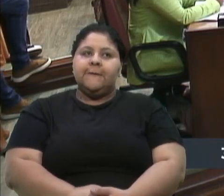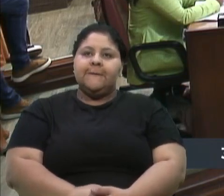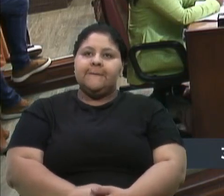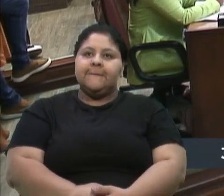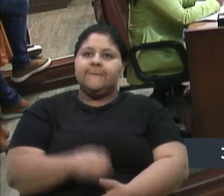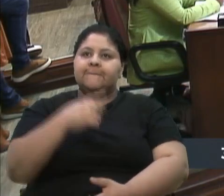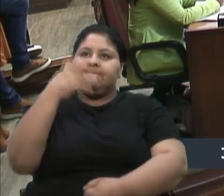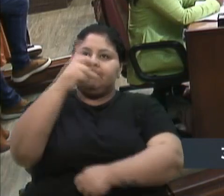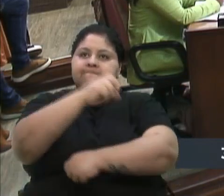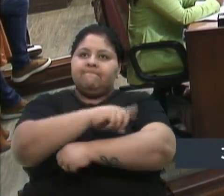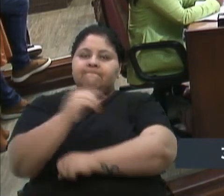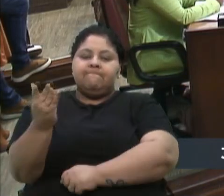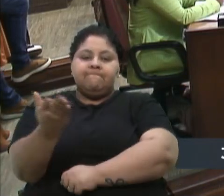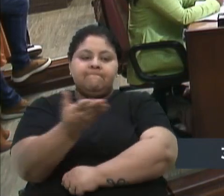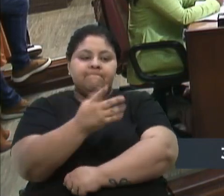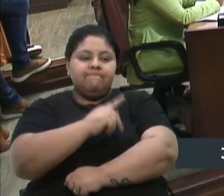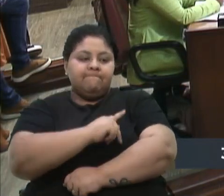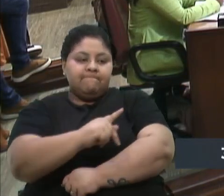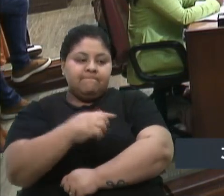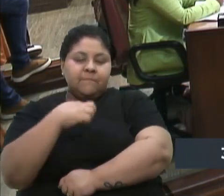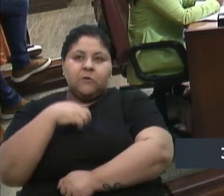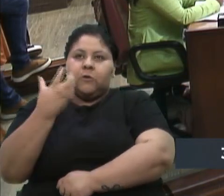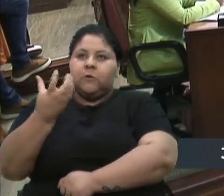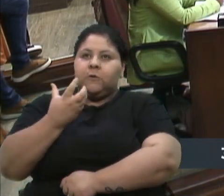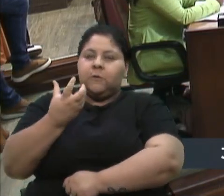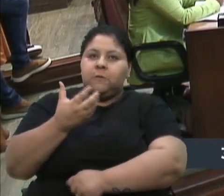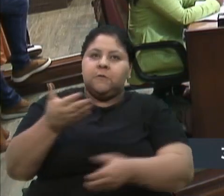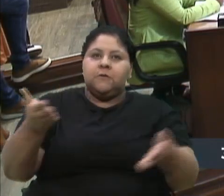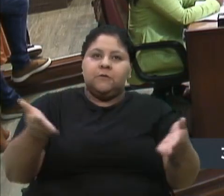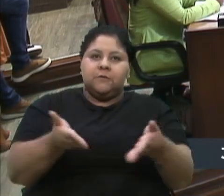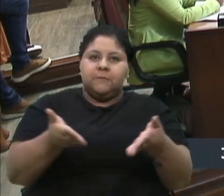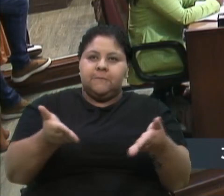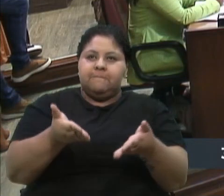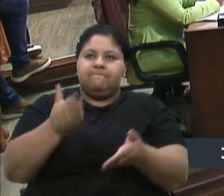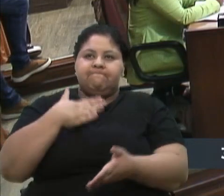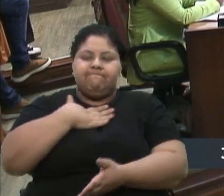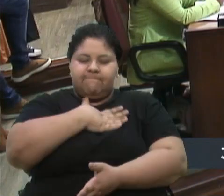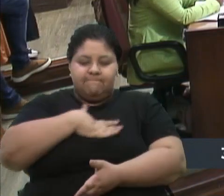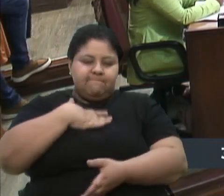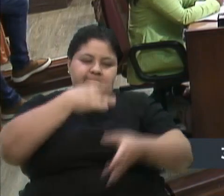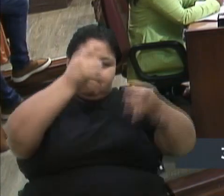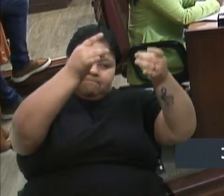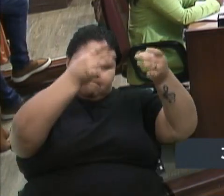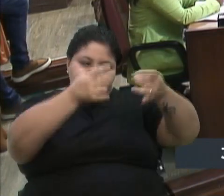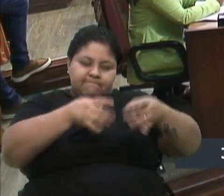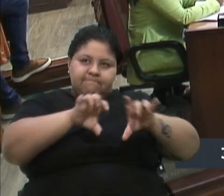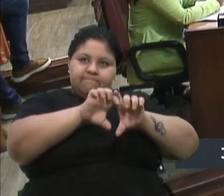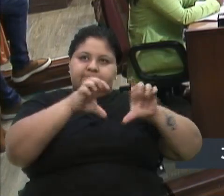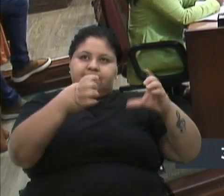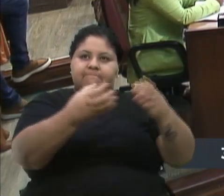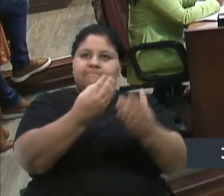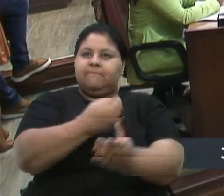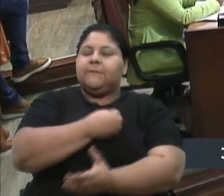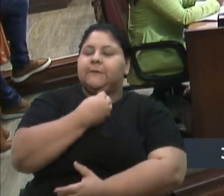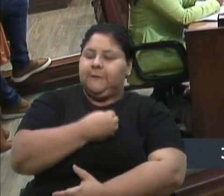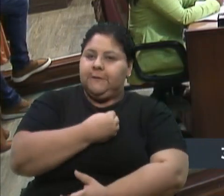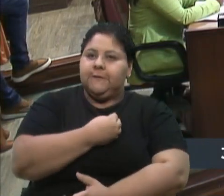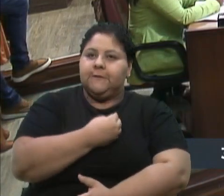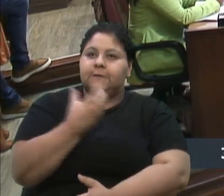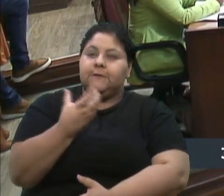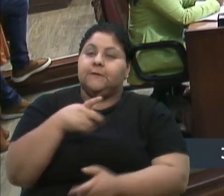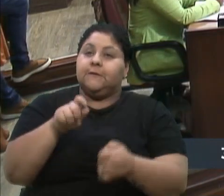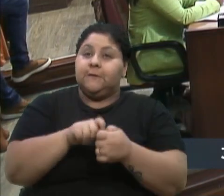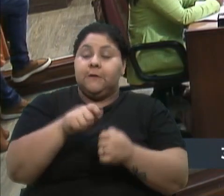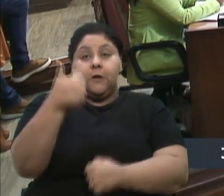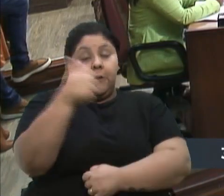Bom dia, senhor presidente. Eu queria hoje, nesse momento, para mim, tão especial, para a comunidade onde eu vivo, queria fazer, primeiro,